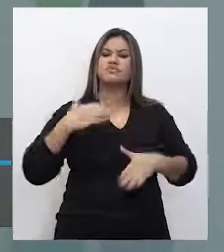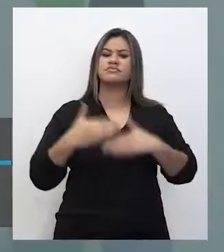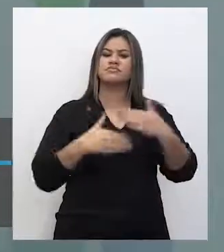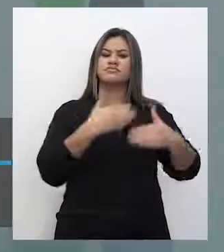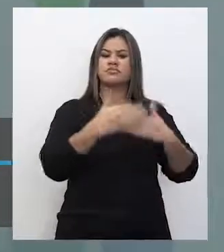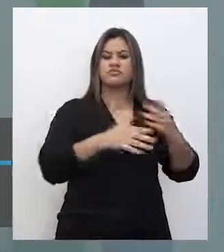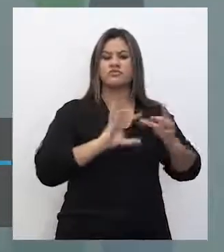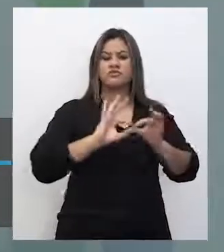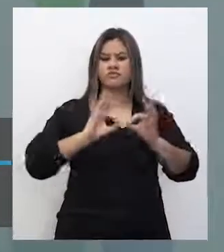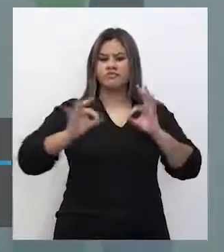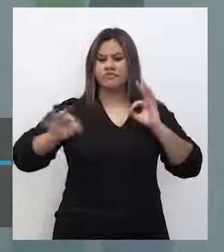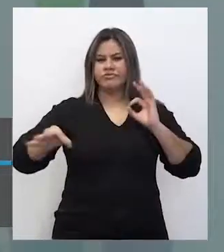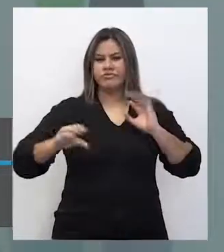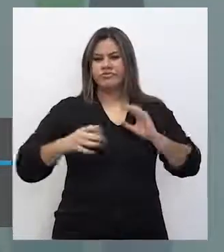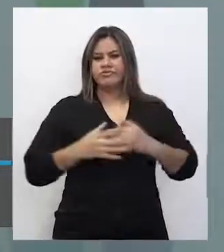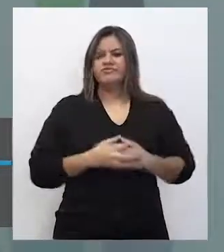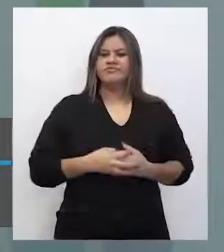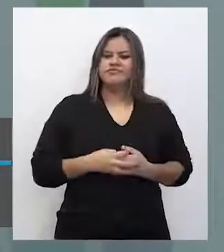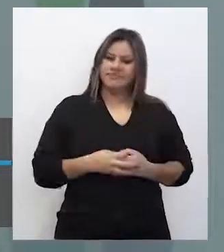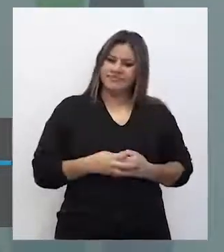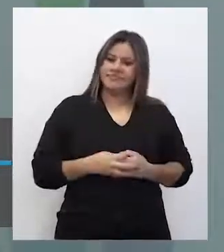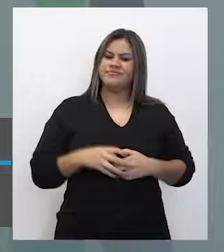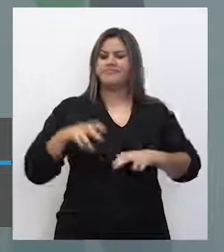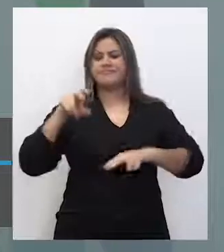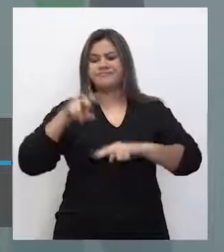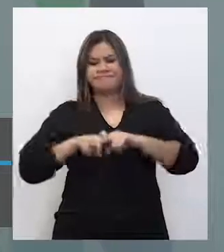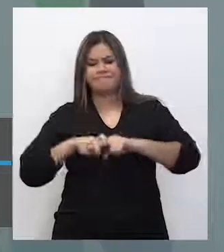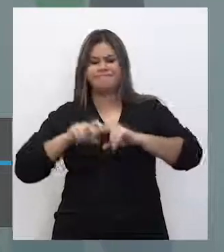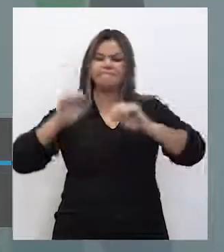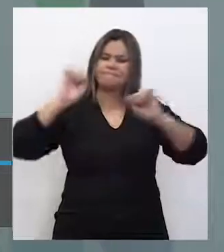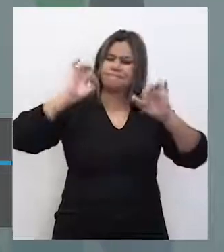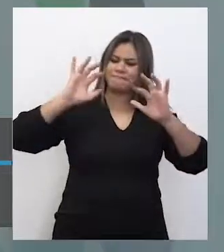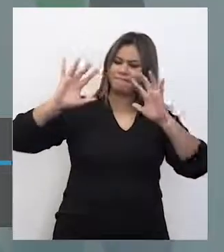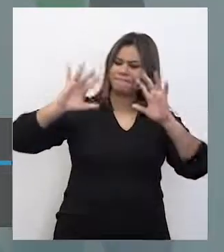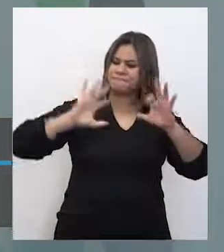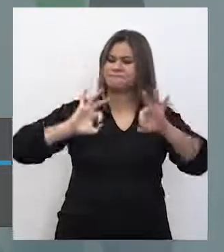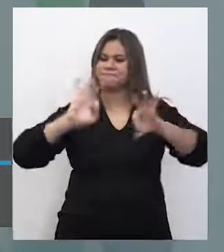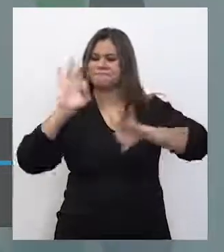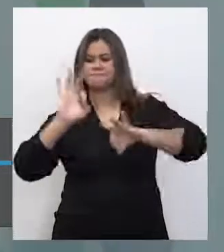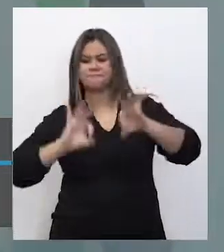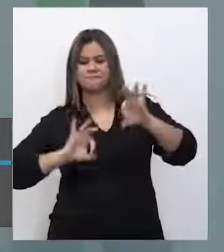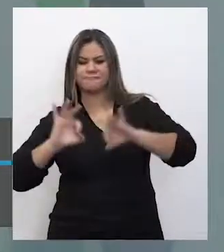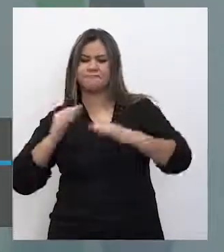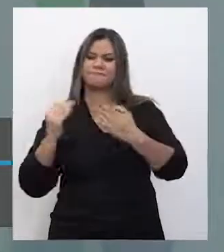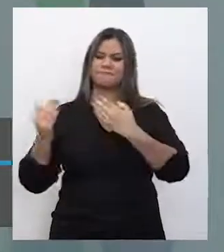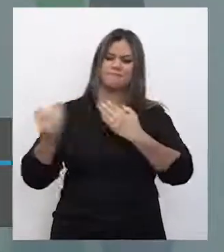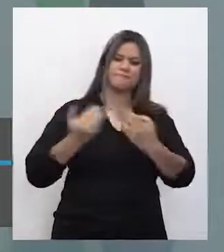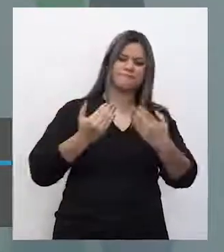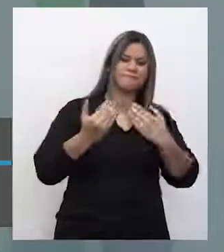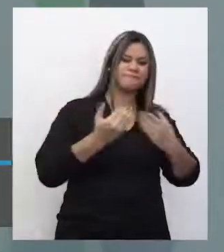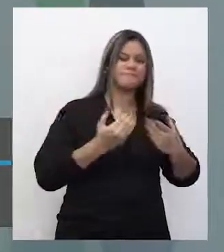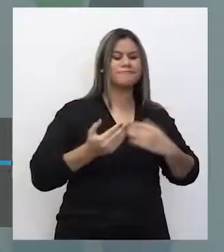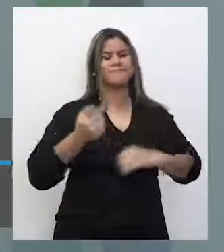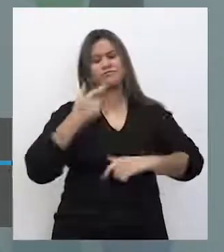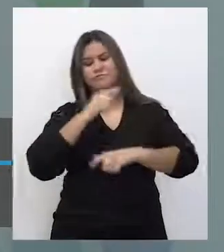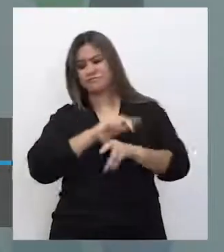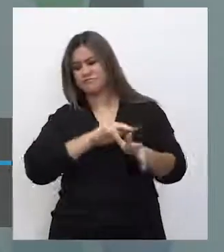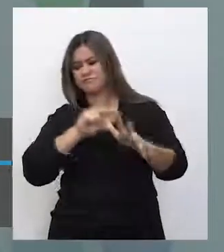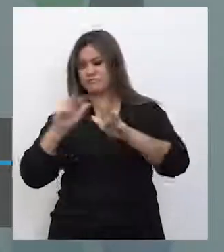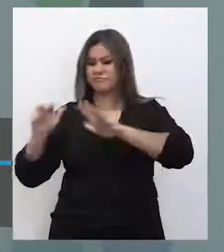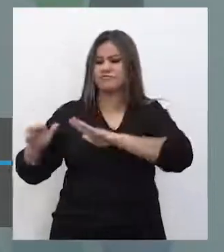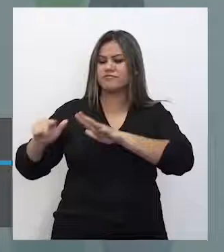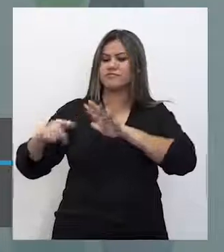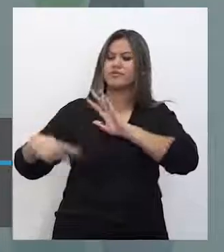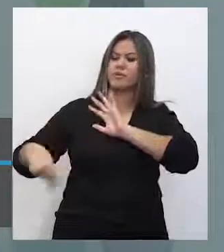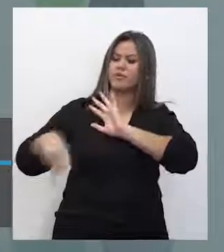todo longo aí. Eles sentam, eles vão lá, eles pensam, tal, confabulam. Vamos fazer uma semana em